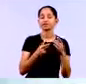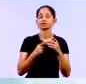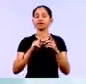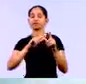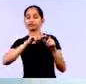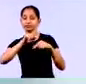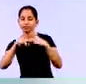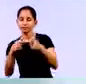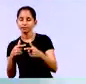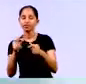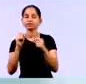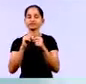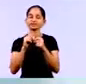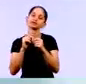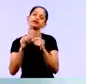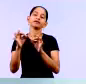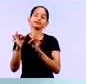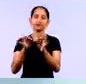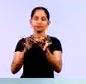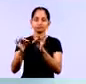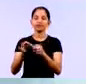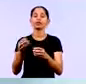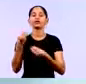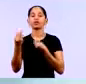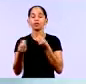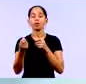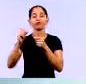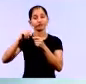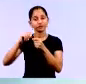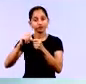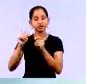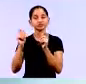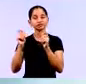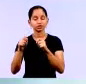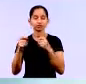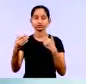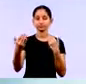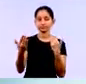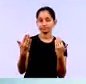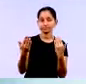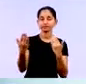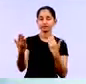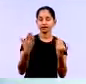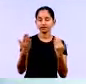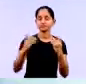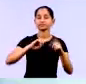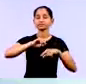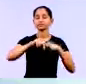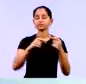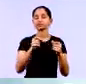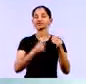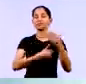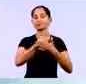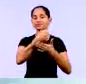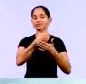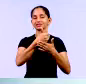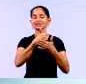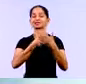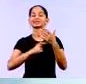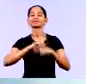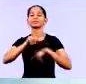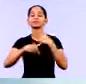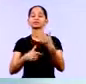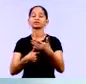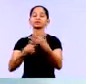isso. Pedia o orçamento de vendas, consequentemente, posteriormente, pedia o orçamento de produção. Então, realiza